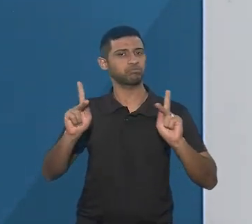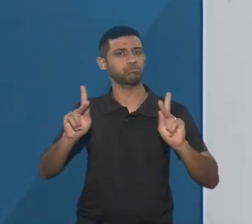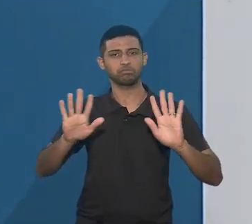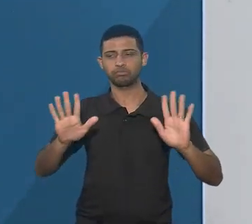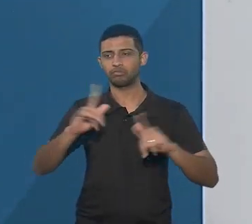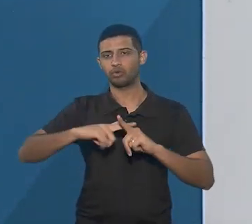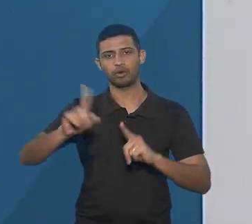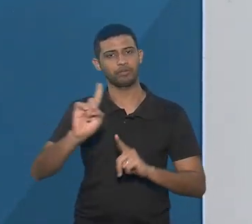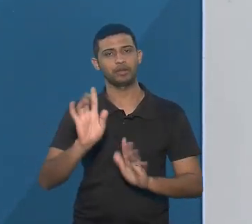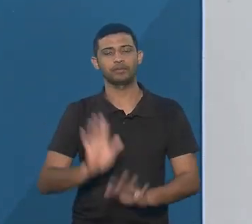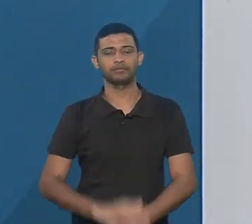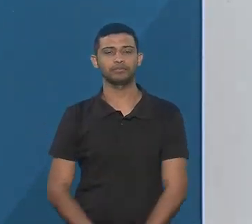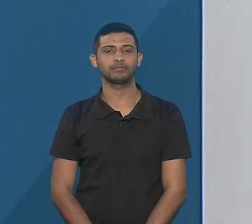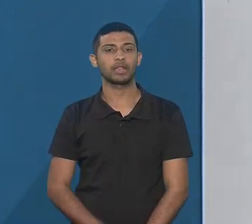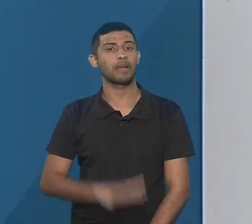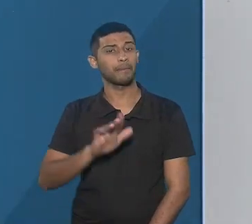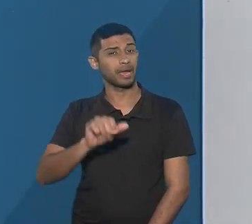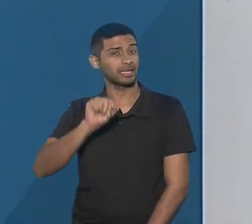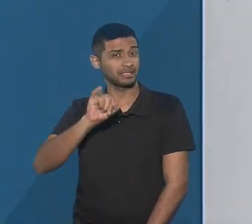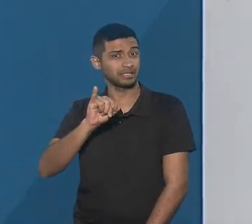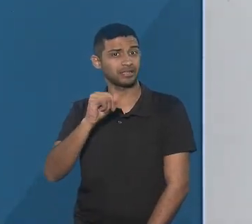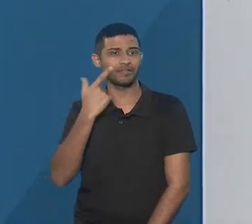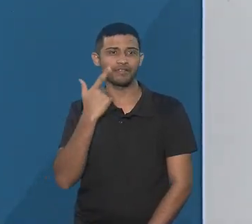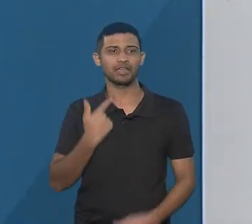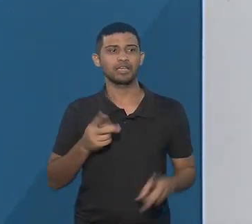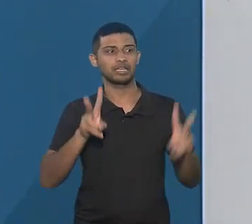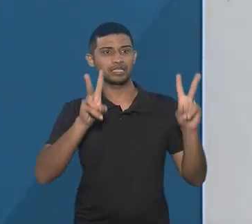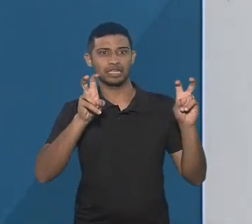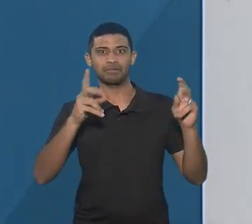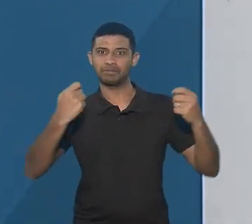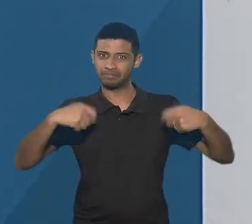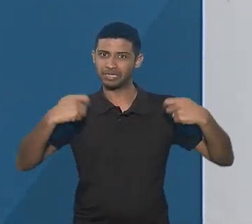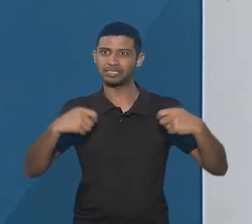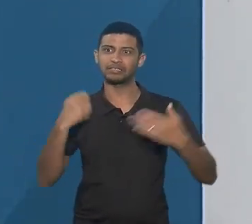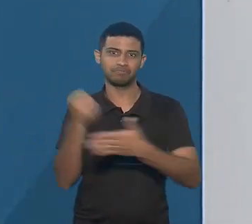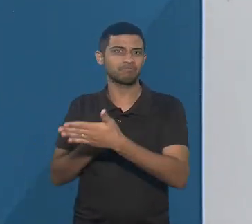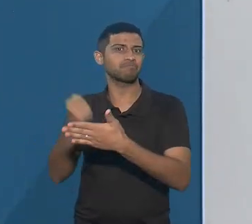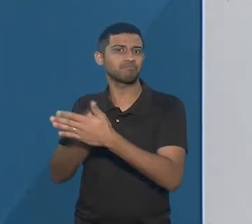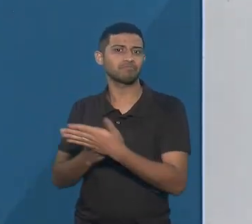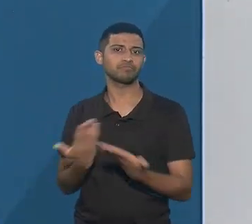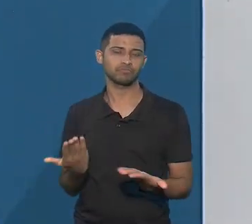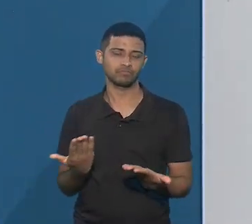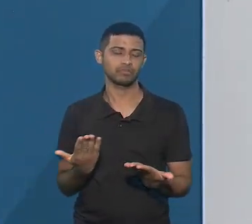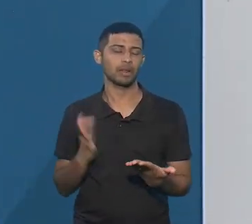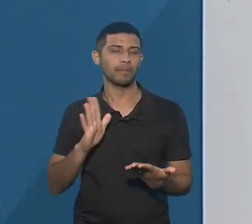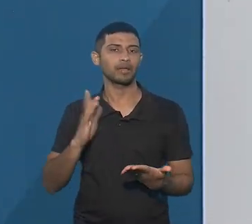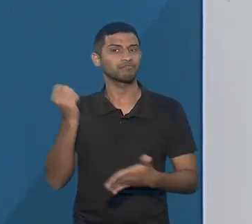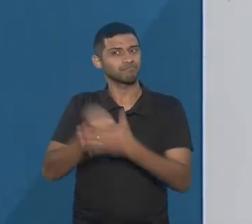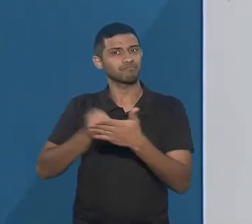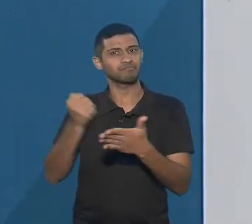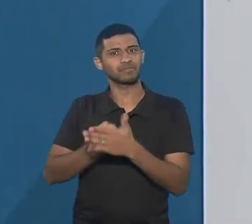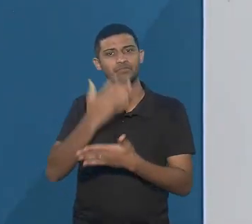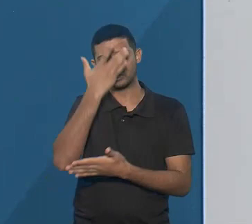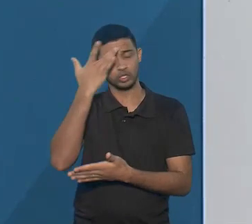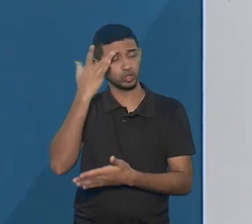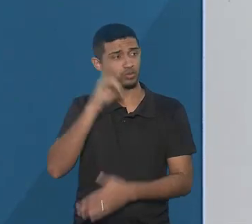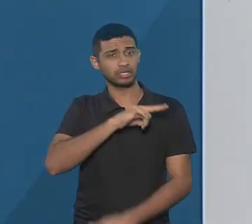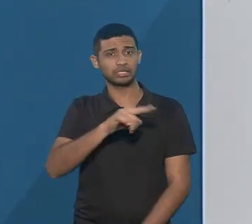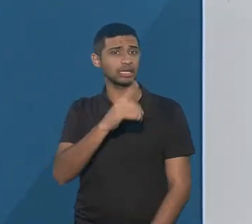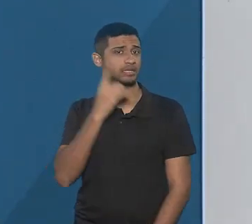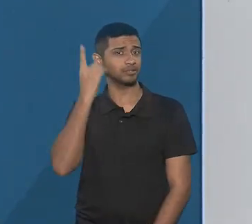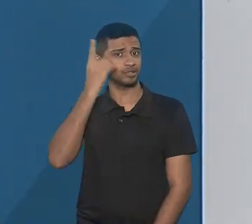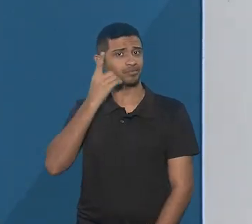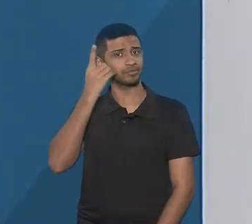legal, não haverá nenhum problema. Mas era um tema que precisa ser enfrentado. E precisava ser enfrentado